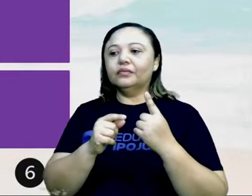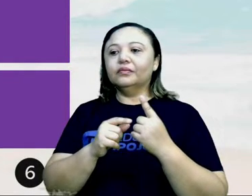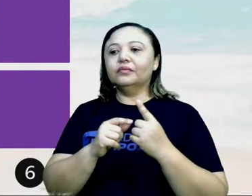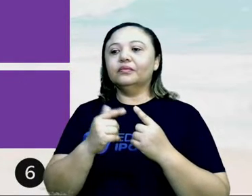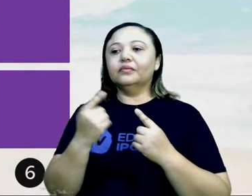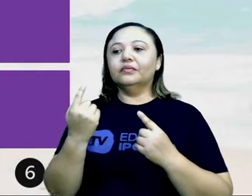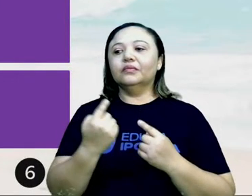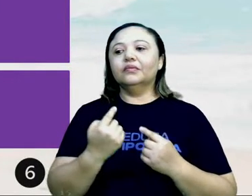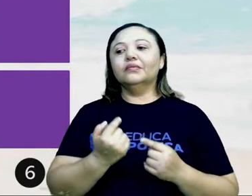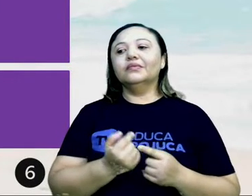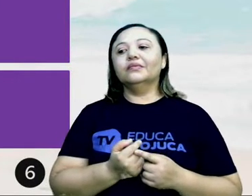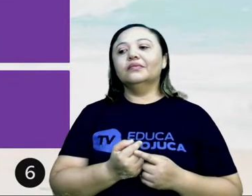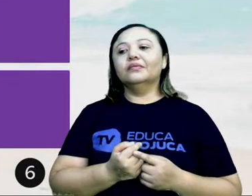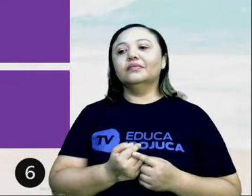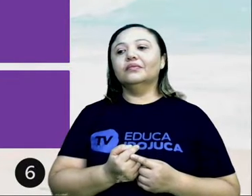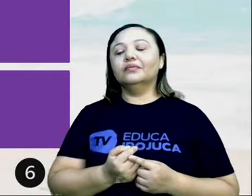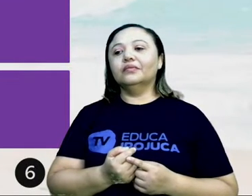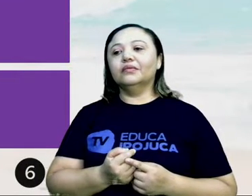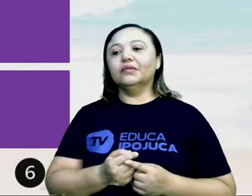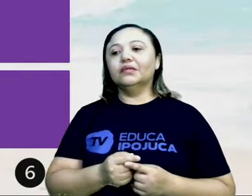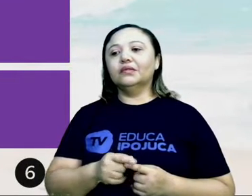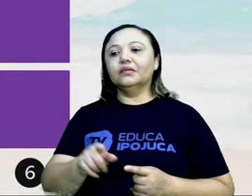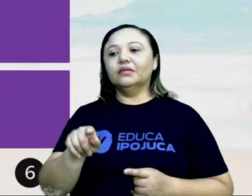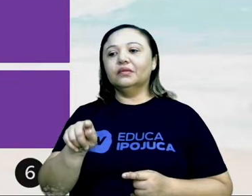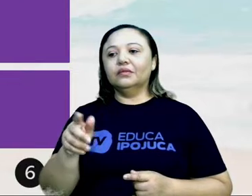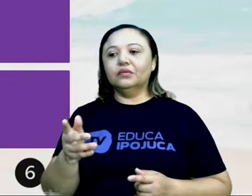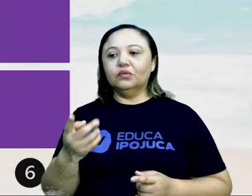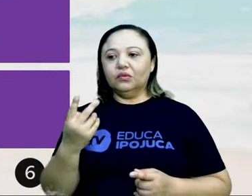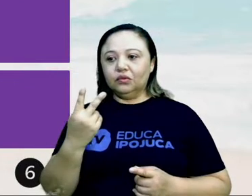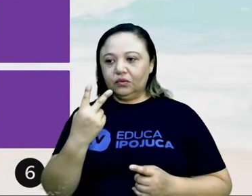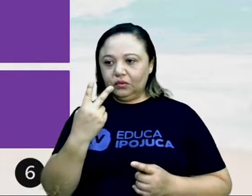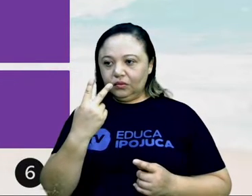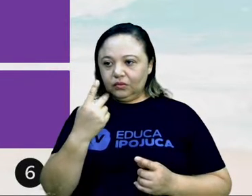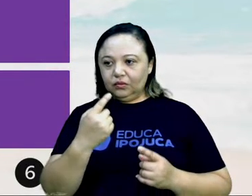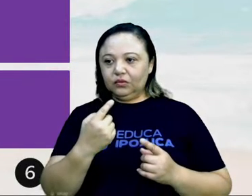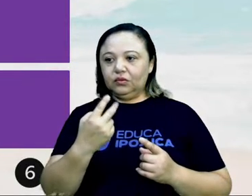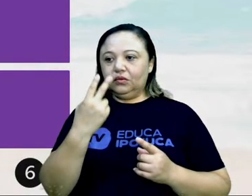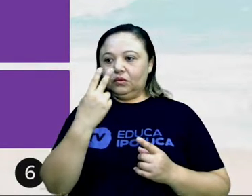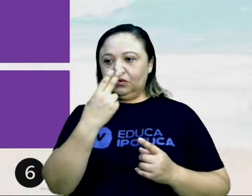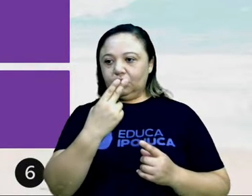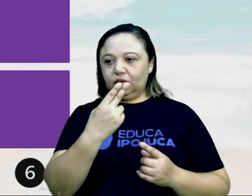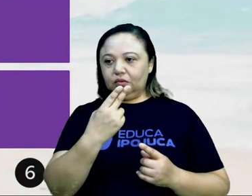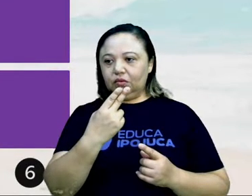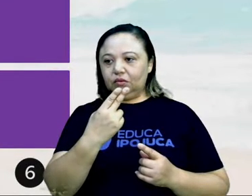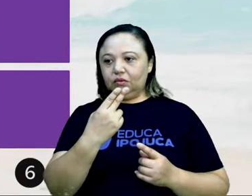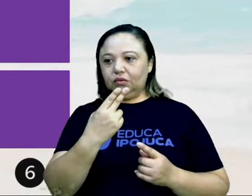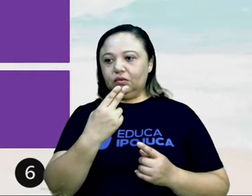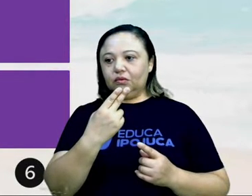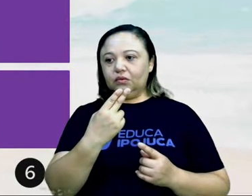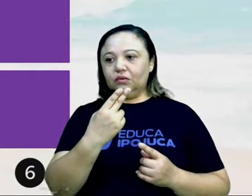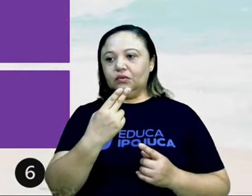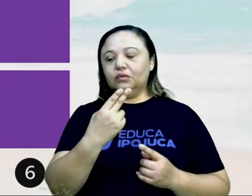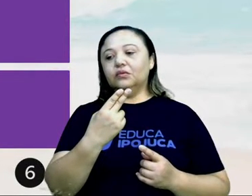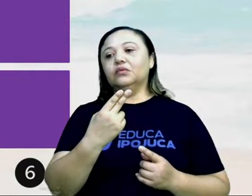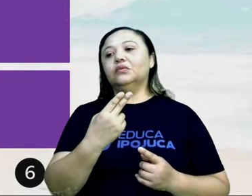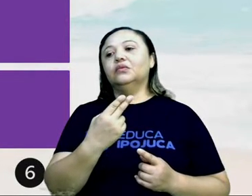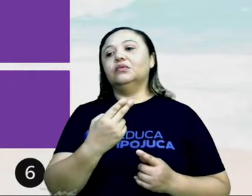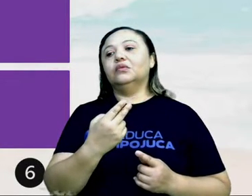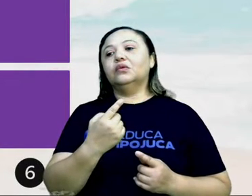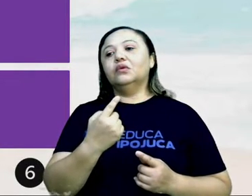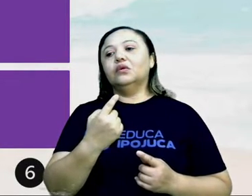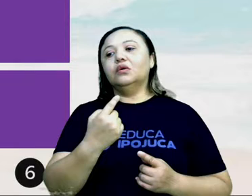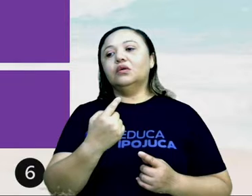bom. Laranja. E agora? 2, 1. Então, você está me dizendo que você